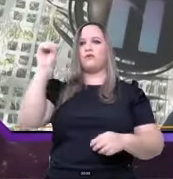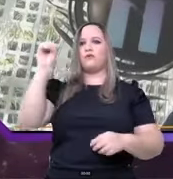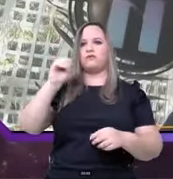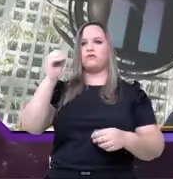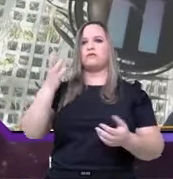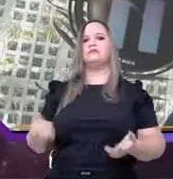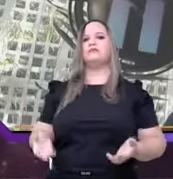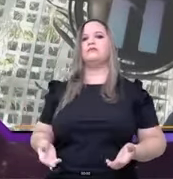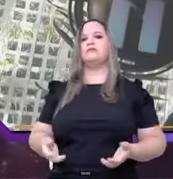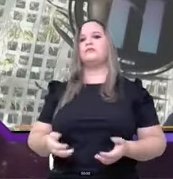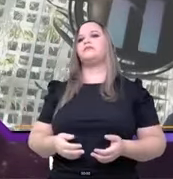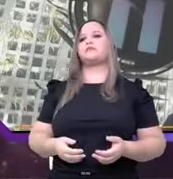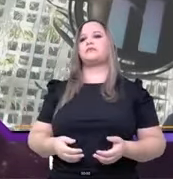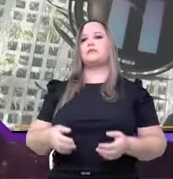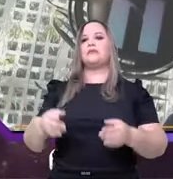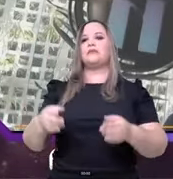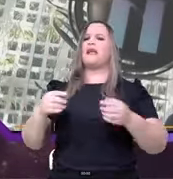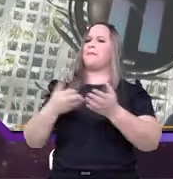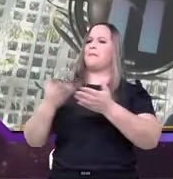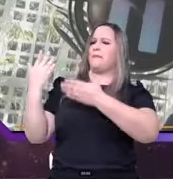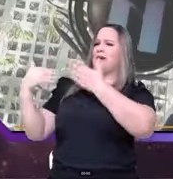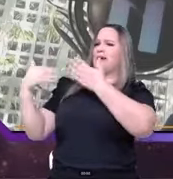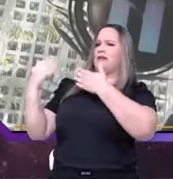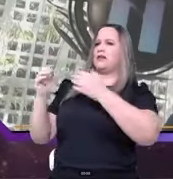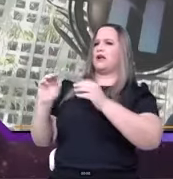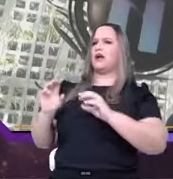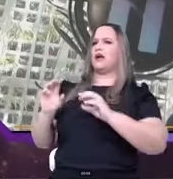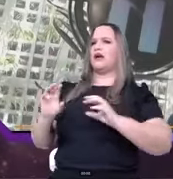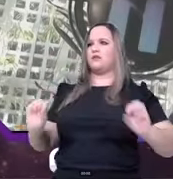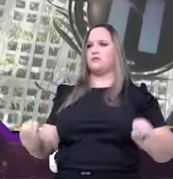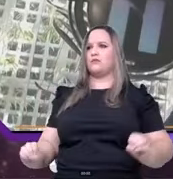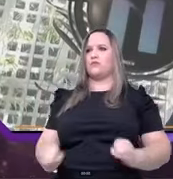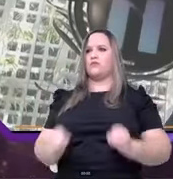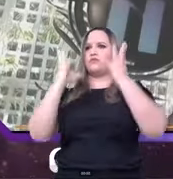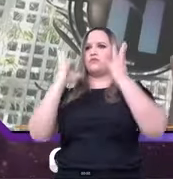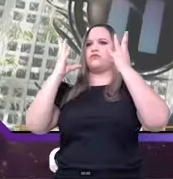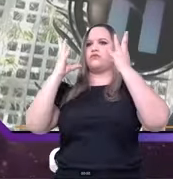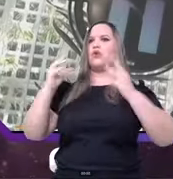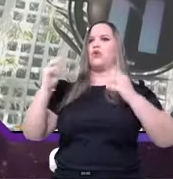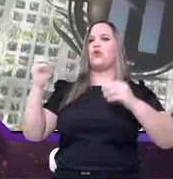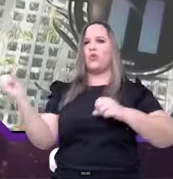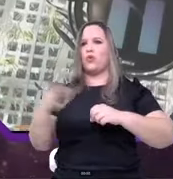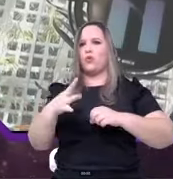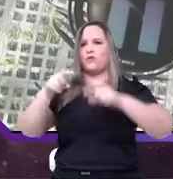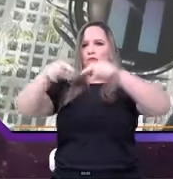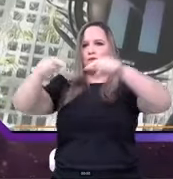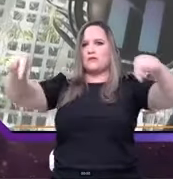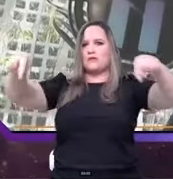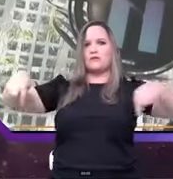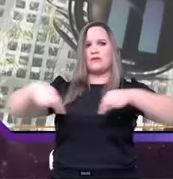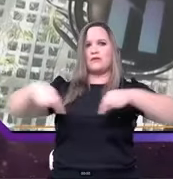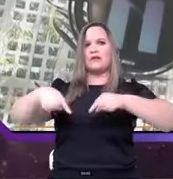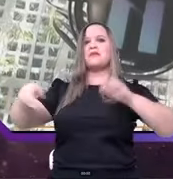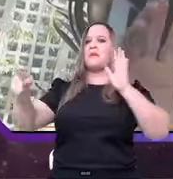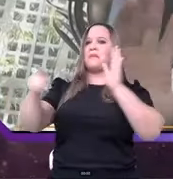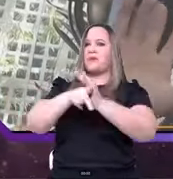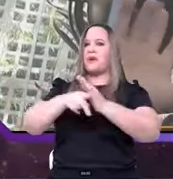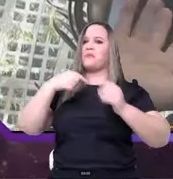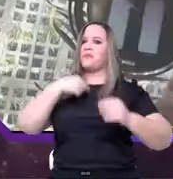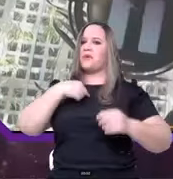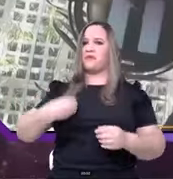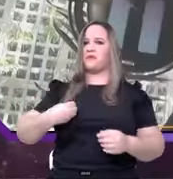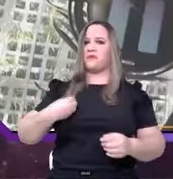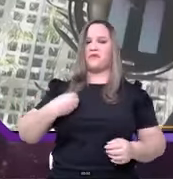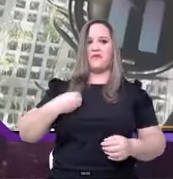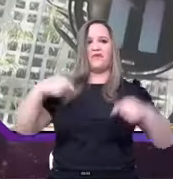a inauguração do nosso espaço físico do Núcleo de Inovação, que é de onde estou fazendo essa transmissão aos senhores, e os senhores